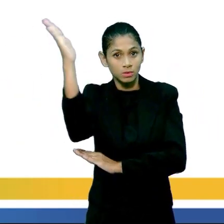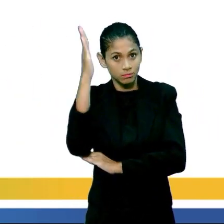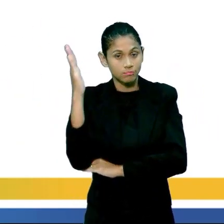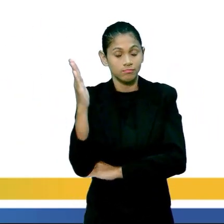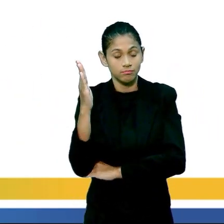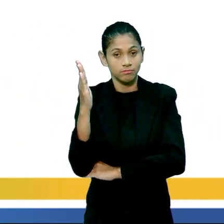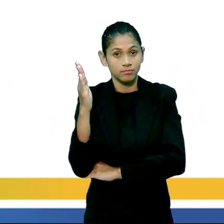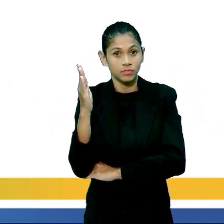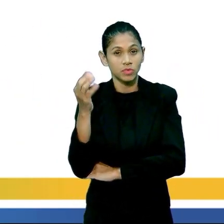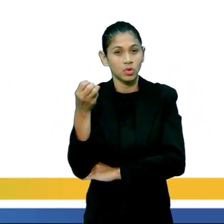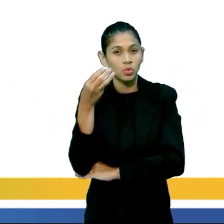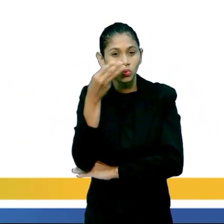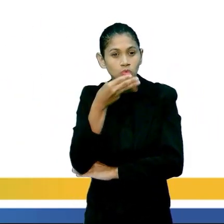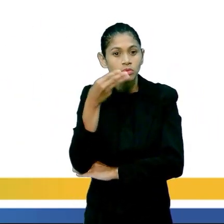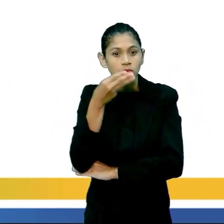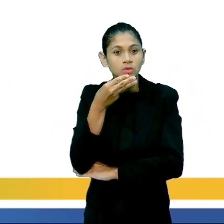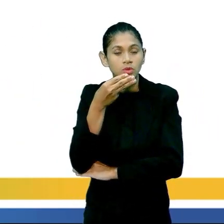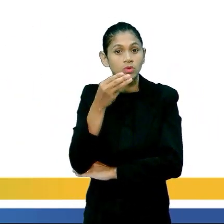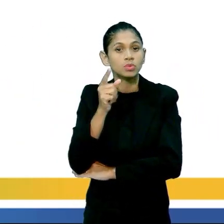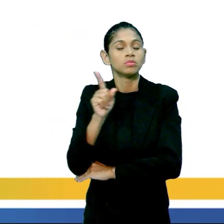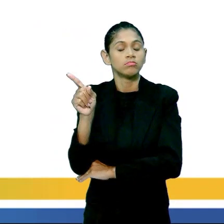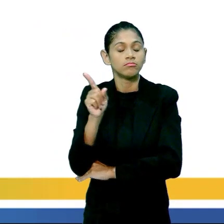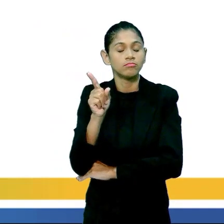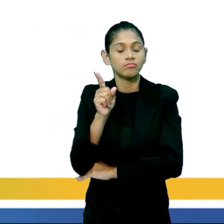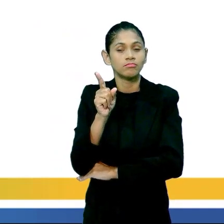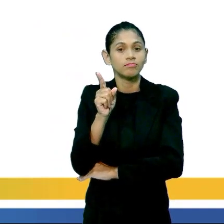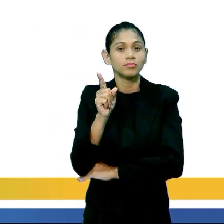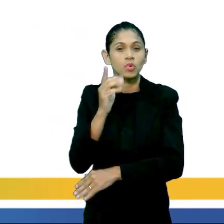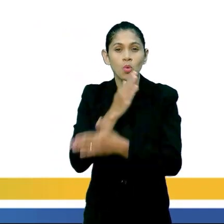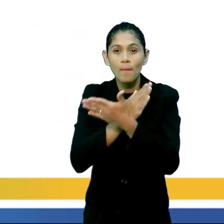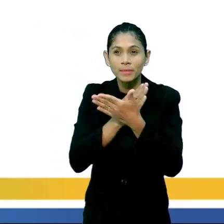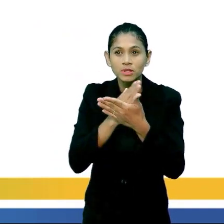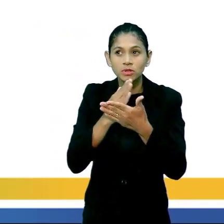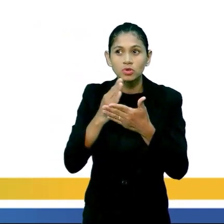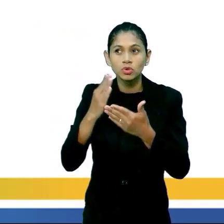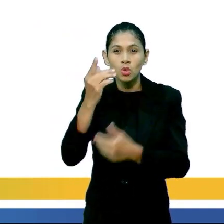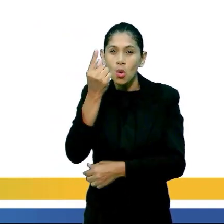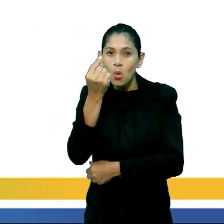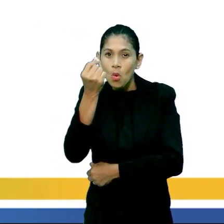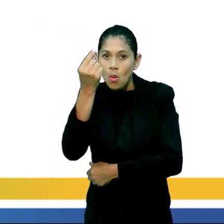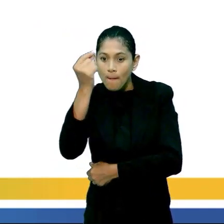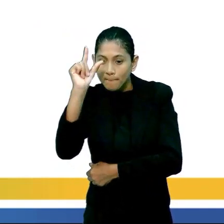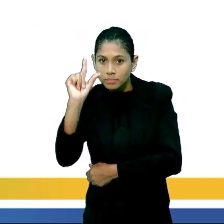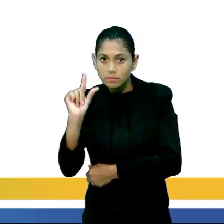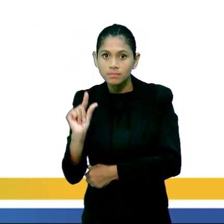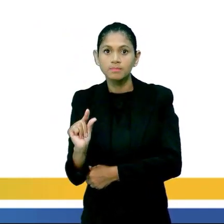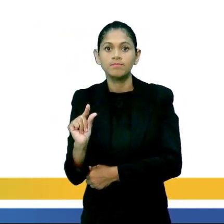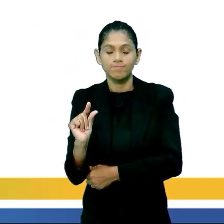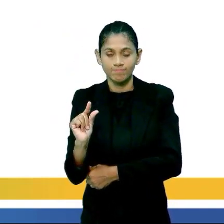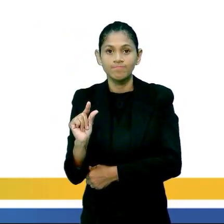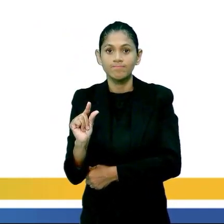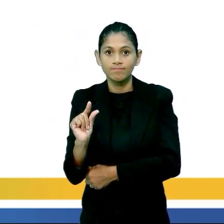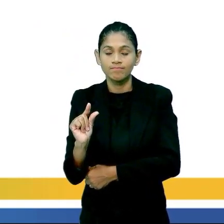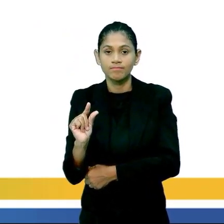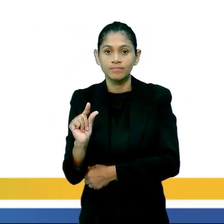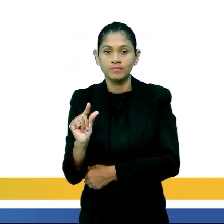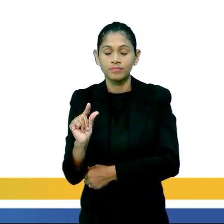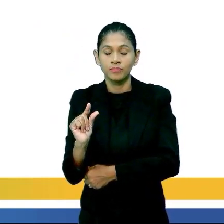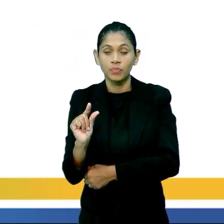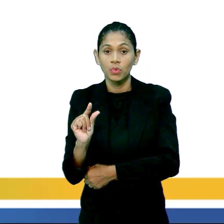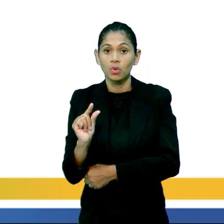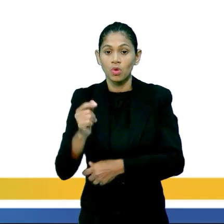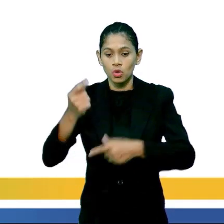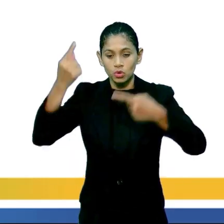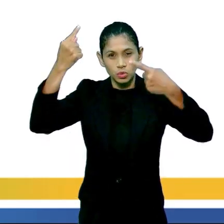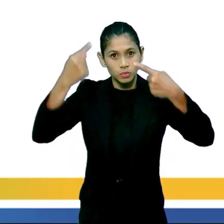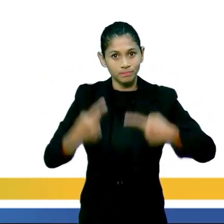o açúcar das Antilhas acaba se tornando mais barato e mais viável para o mercado europeu do que o açúcar brasileiro. Essa